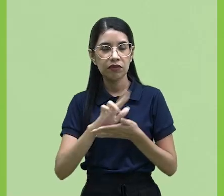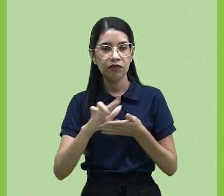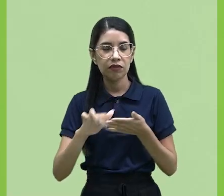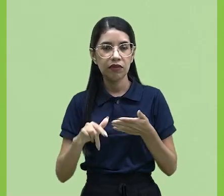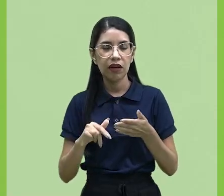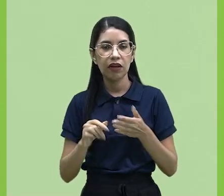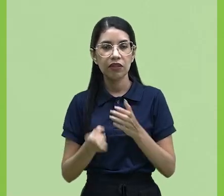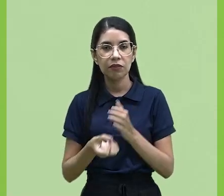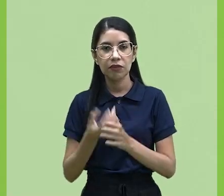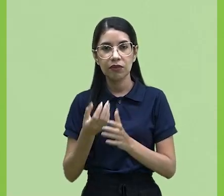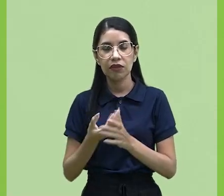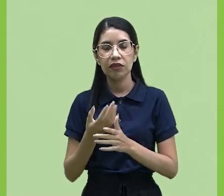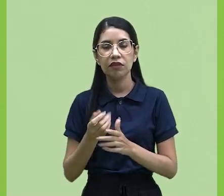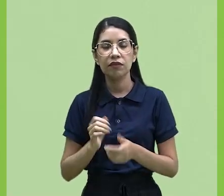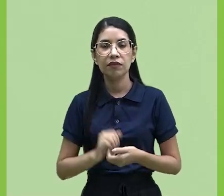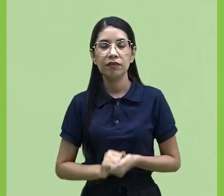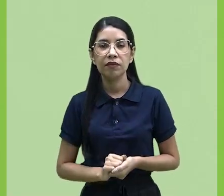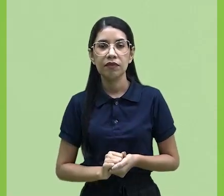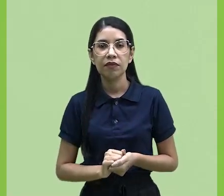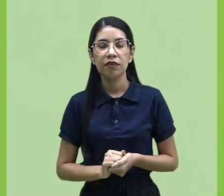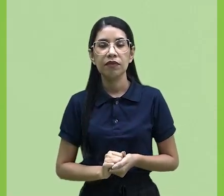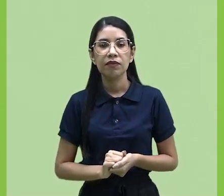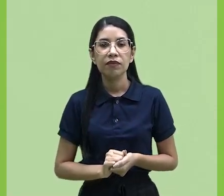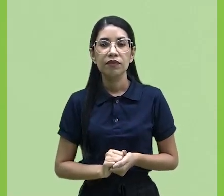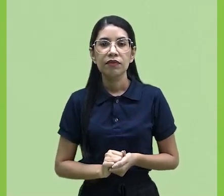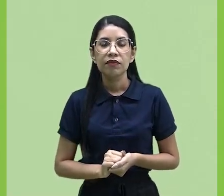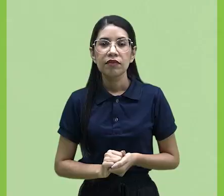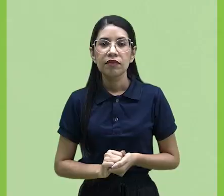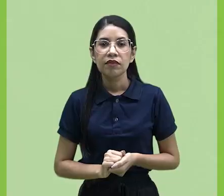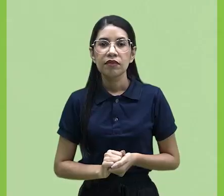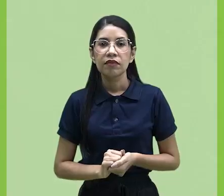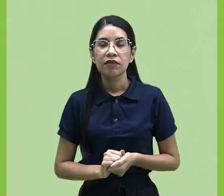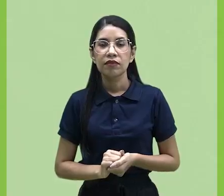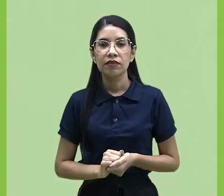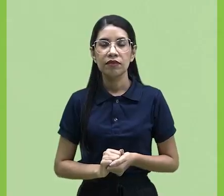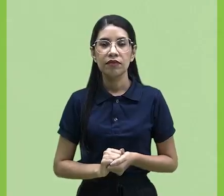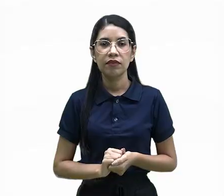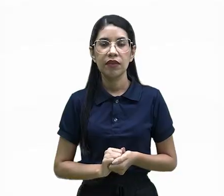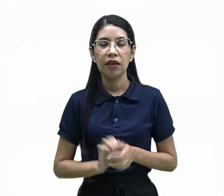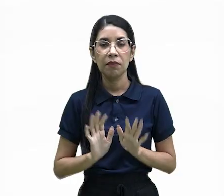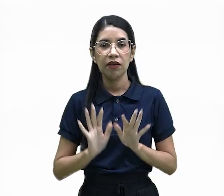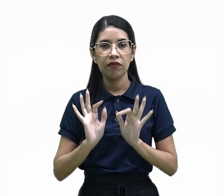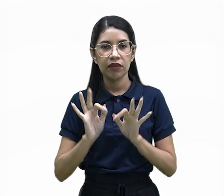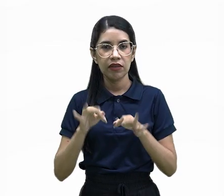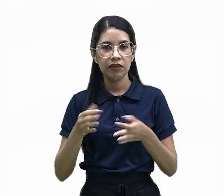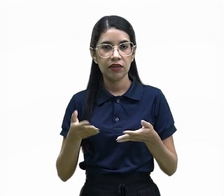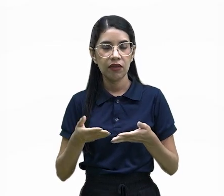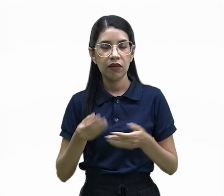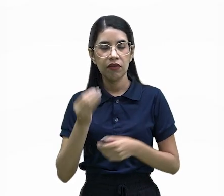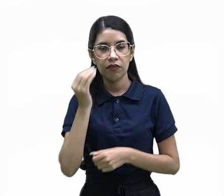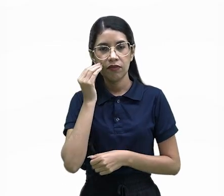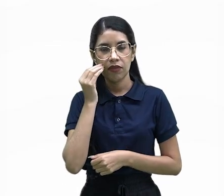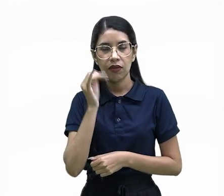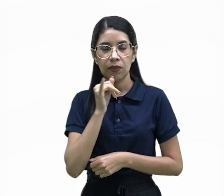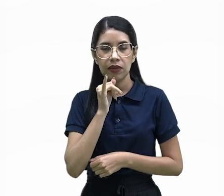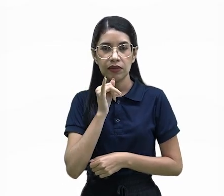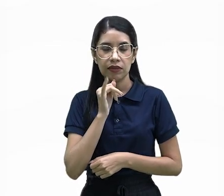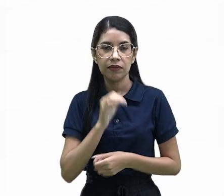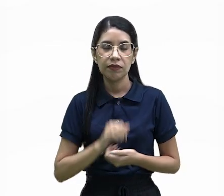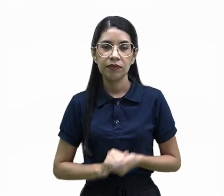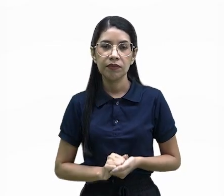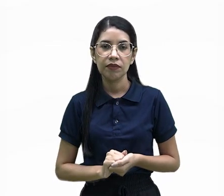né? Ele faz com que a gente possa ter várias possibilidades de produtos. Só para finalizar, bora dar uma olhadinha no exemplo, né?